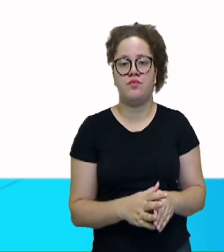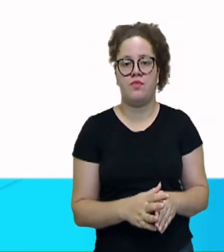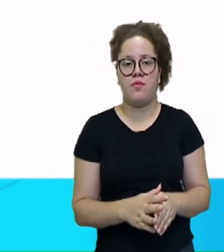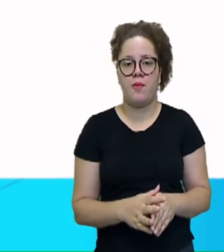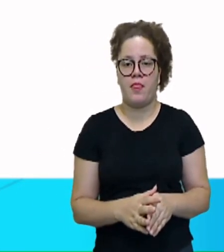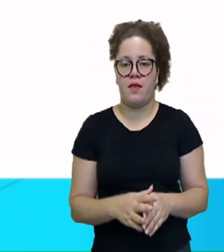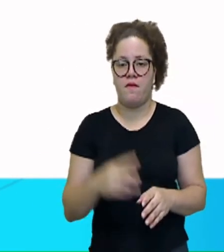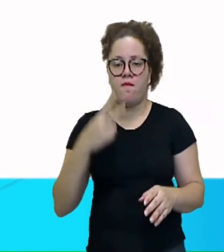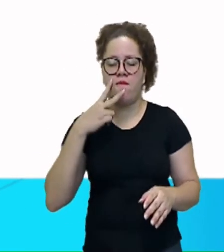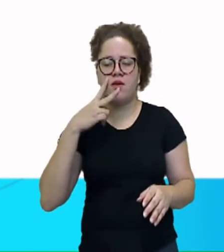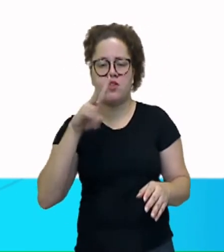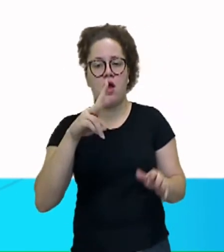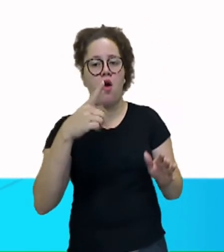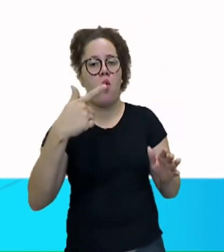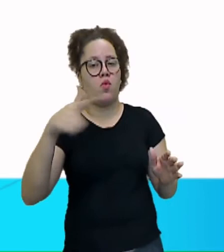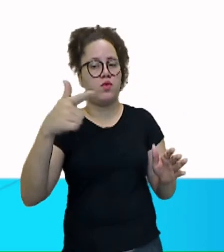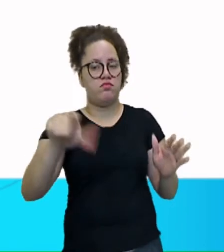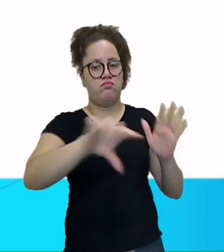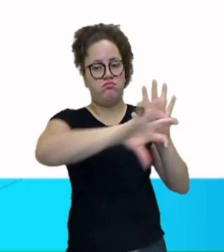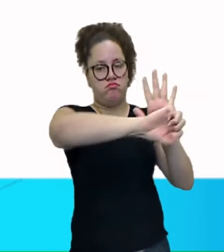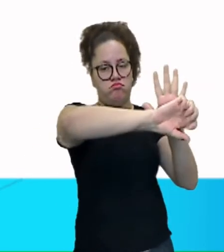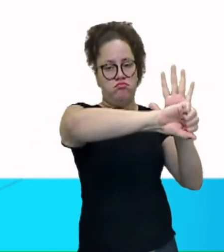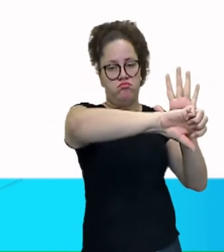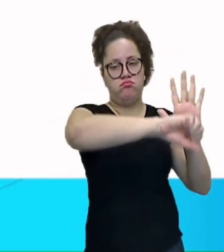E essa outra imagem?